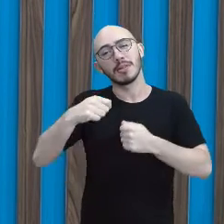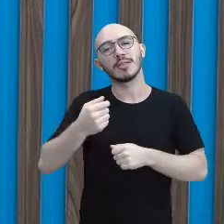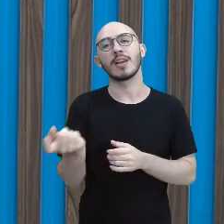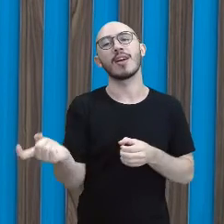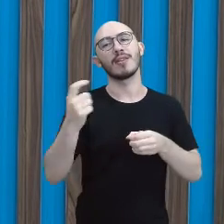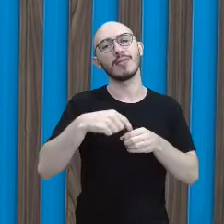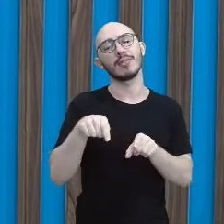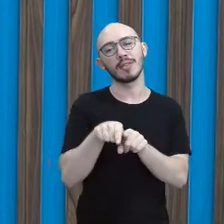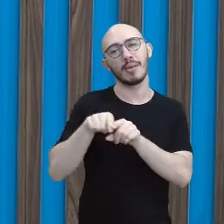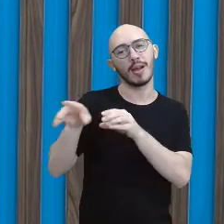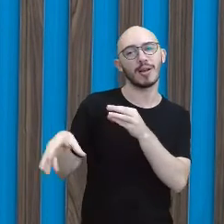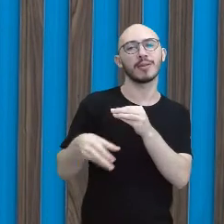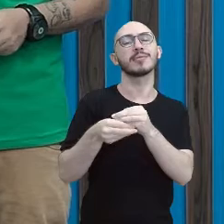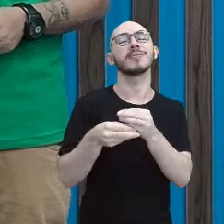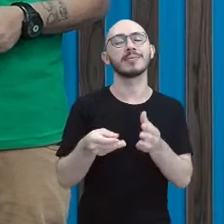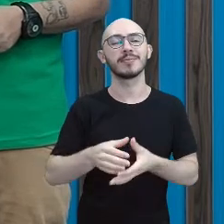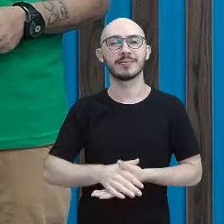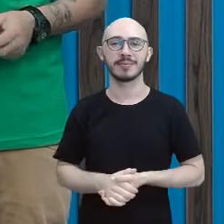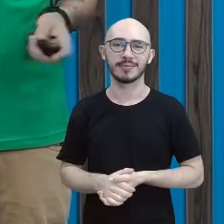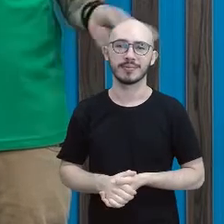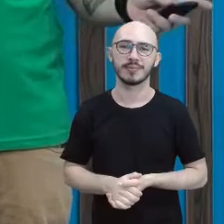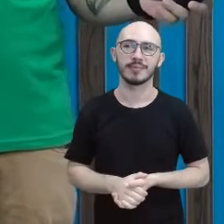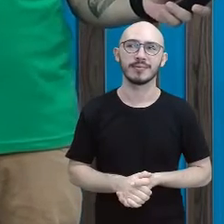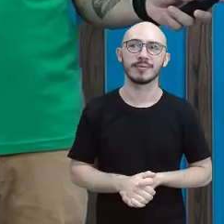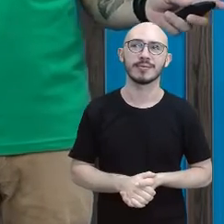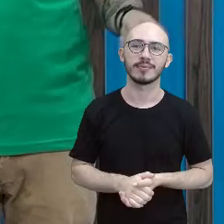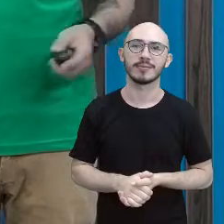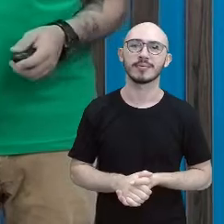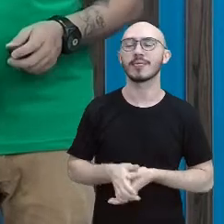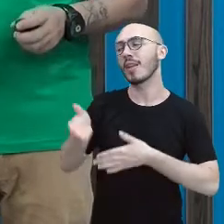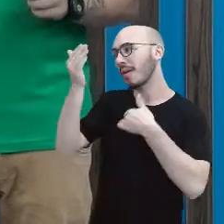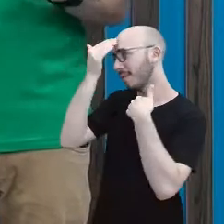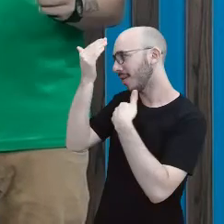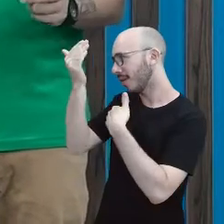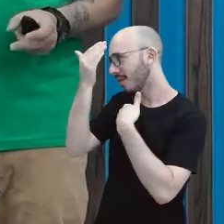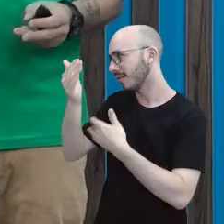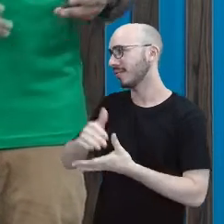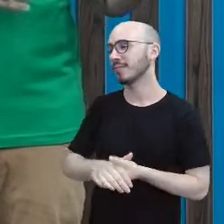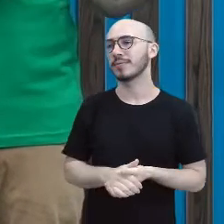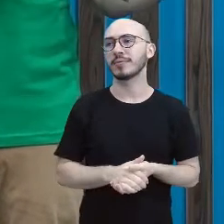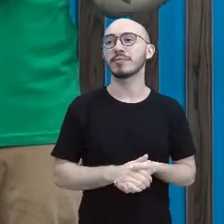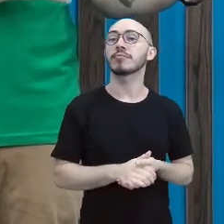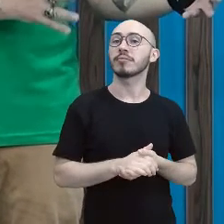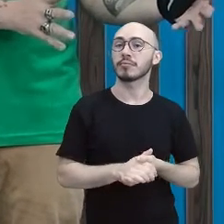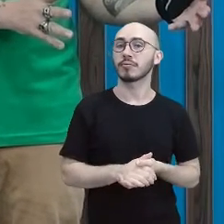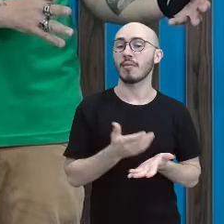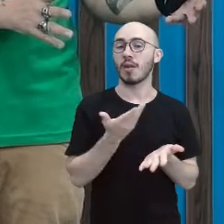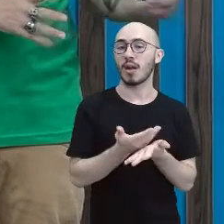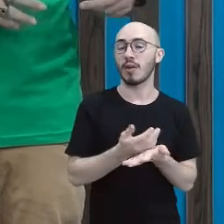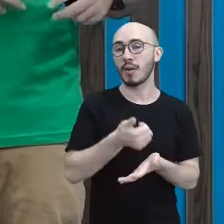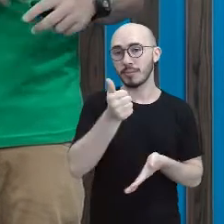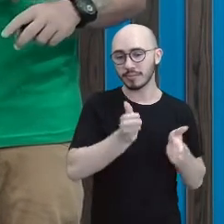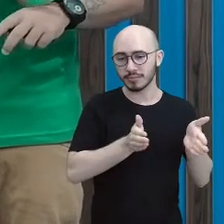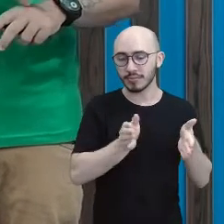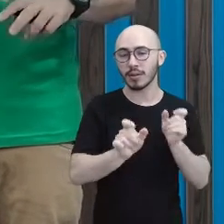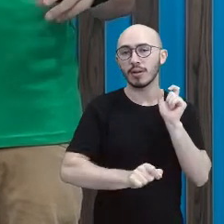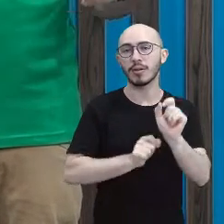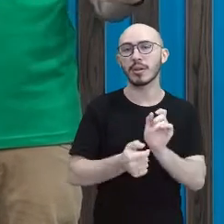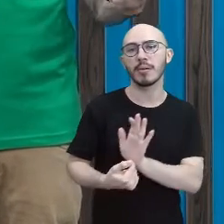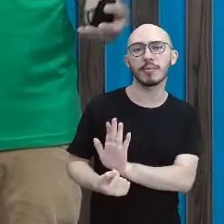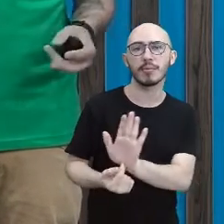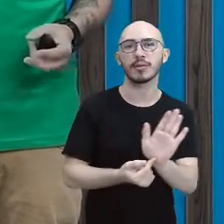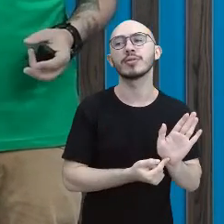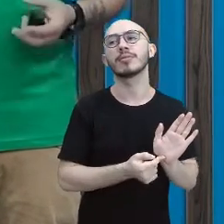aqui com mais comentários para vocês. Valeu, Briane. Então, veja, a gente viu na primeira parte da aula, trazendo